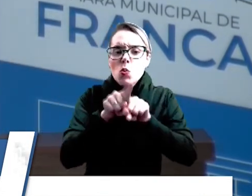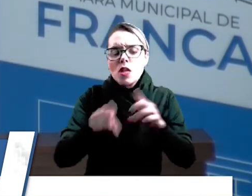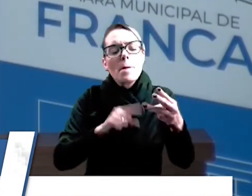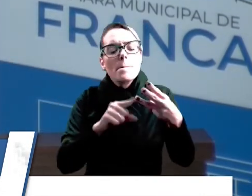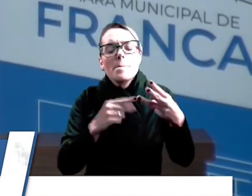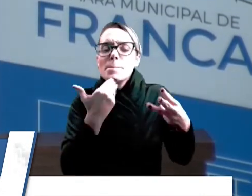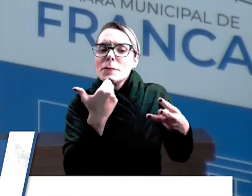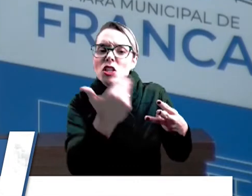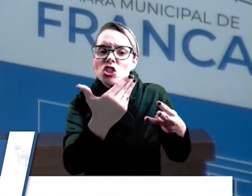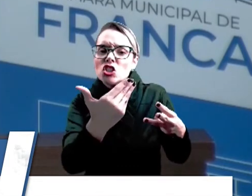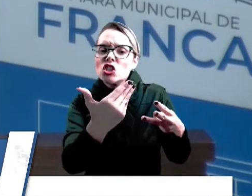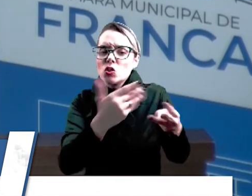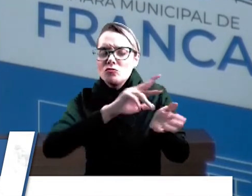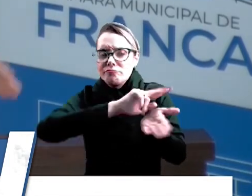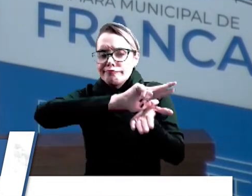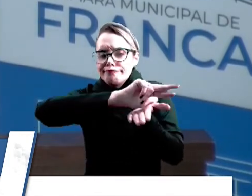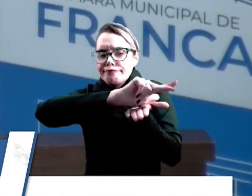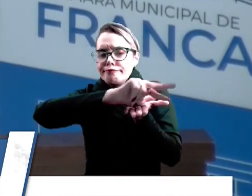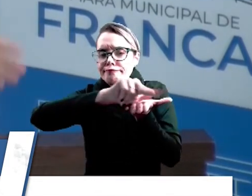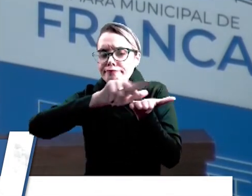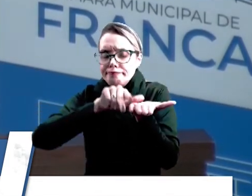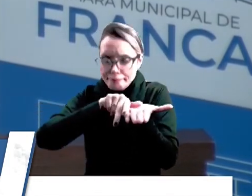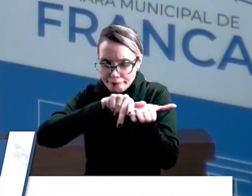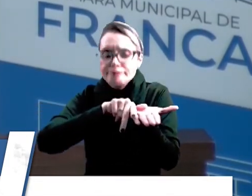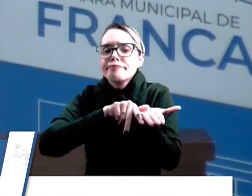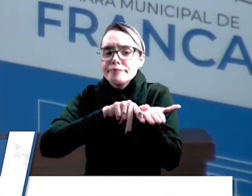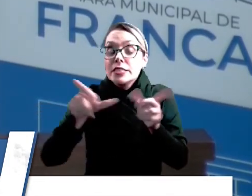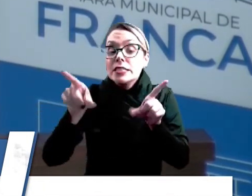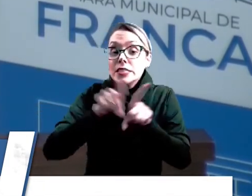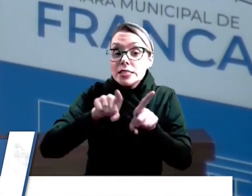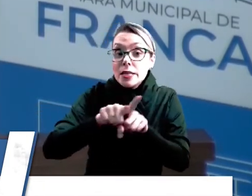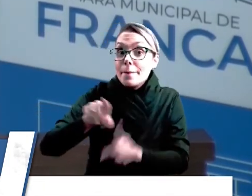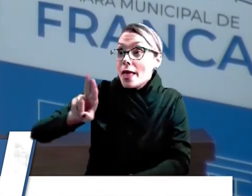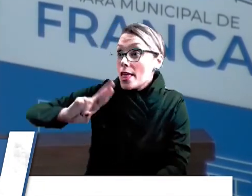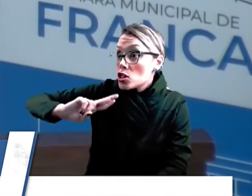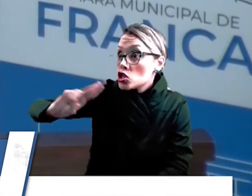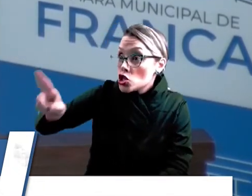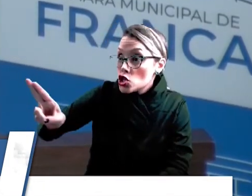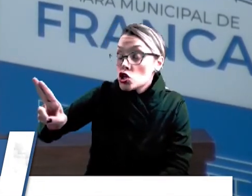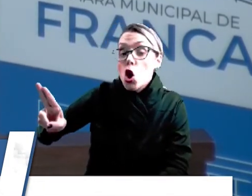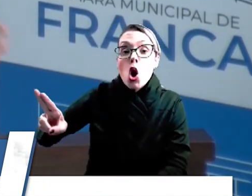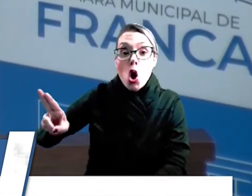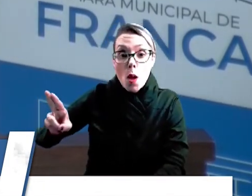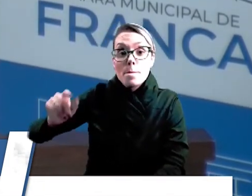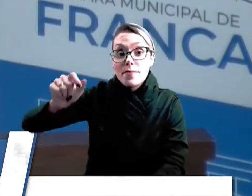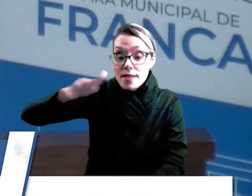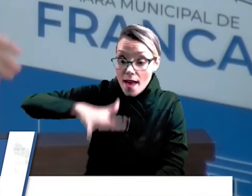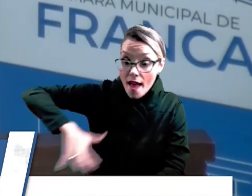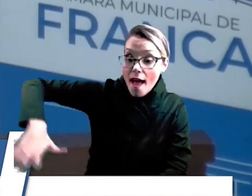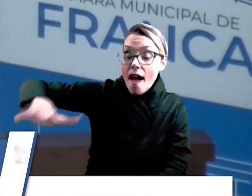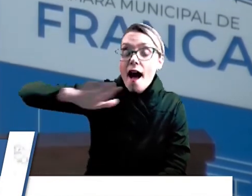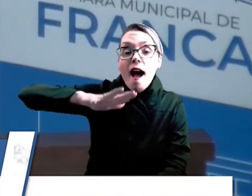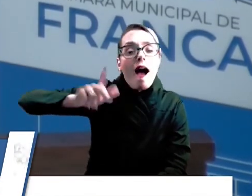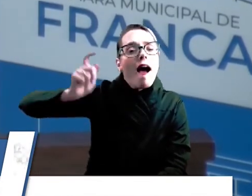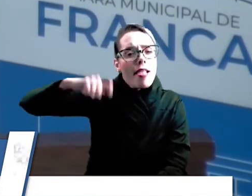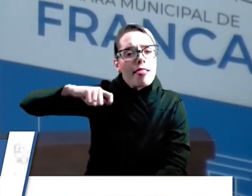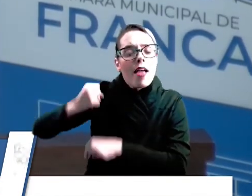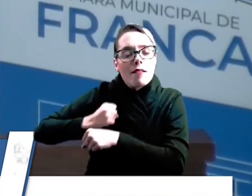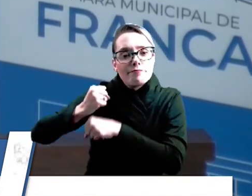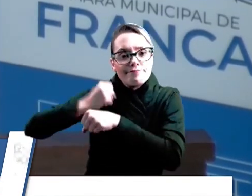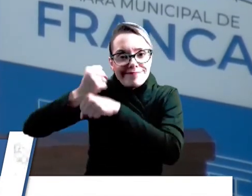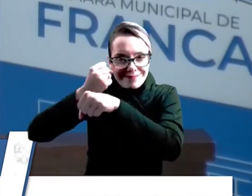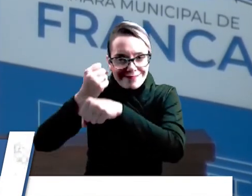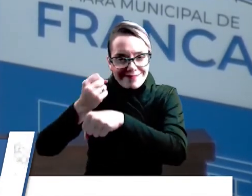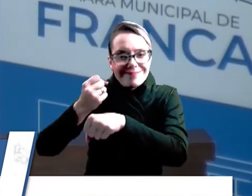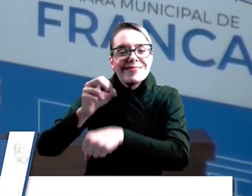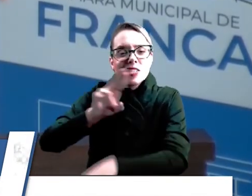denominação da área a ser construída, que está sendo licitada também lá, no nome do Donizete Silva, o Cupim,